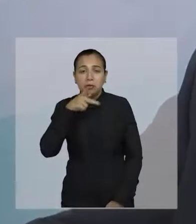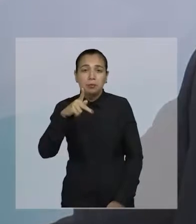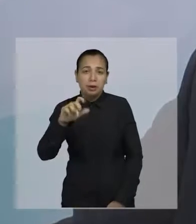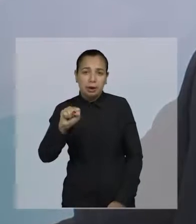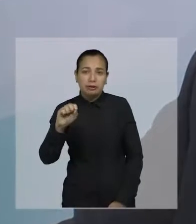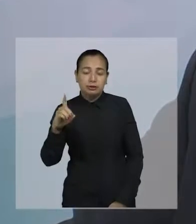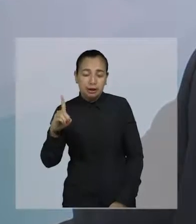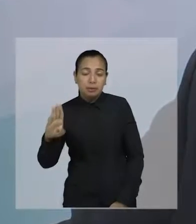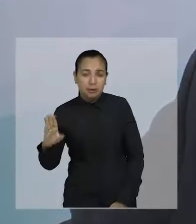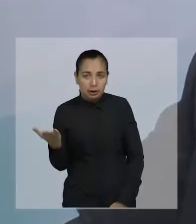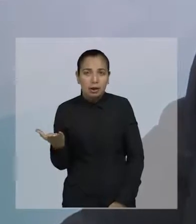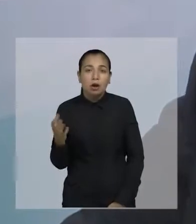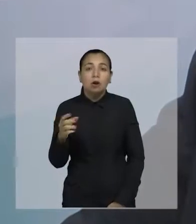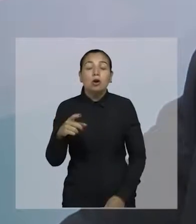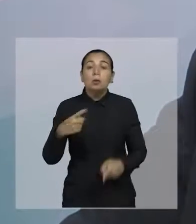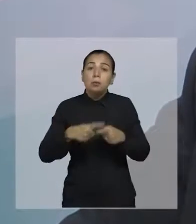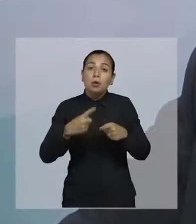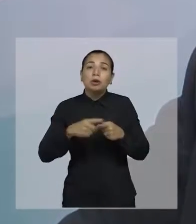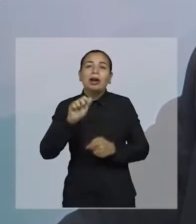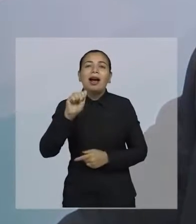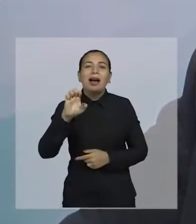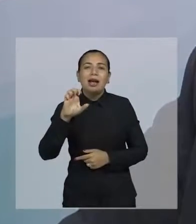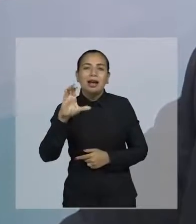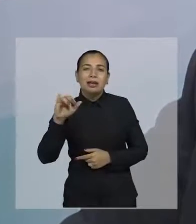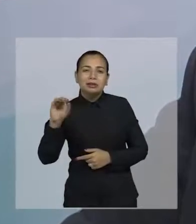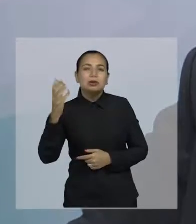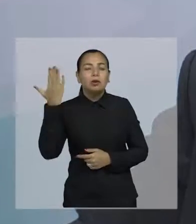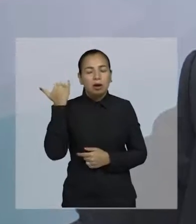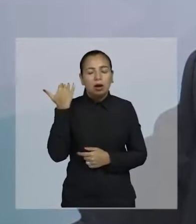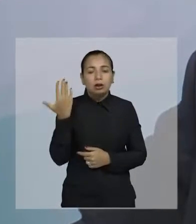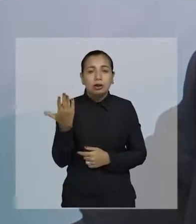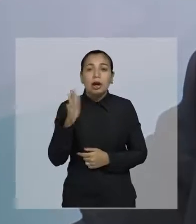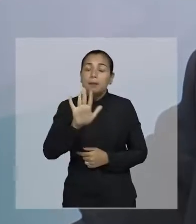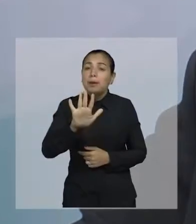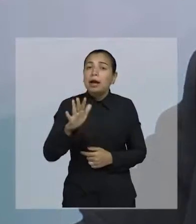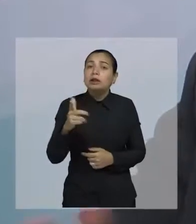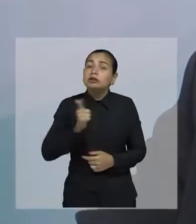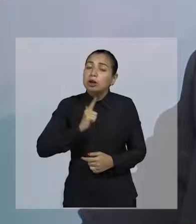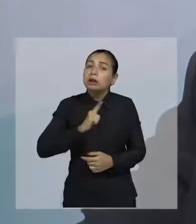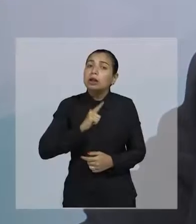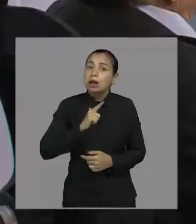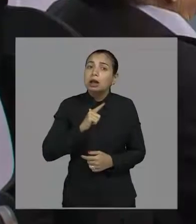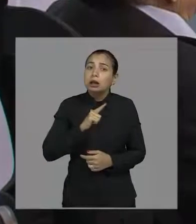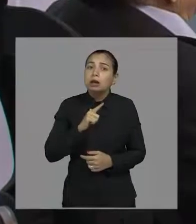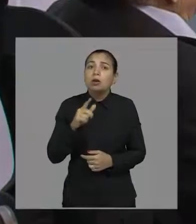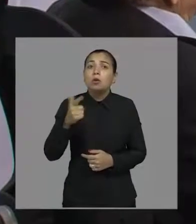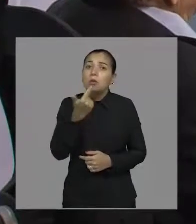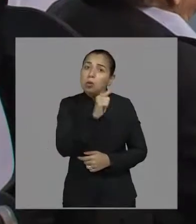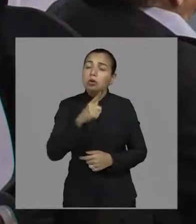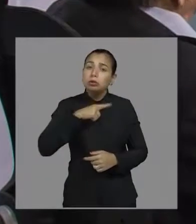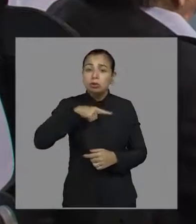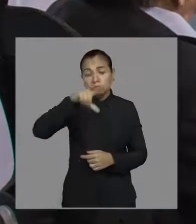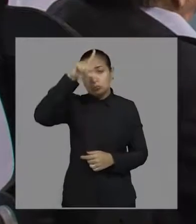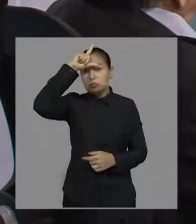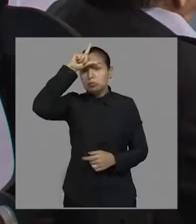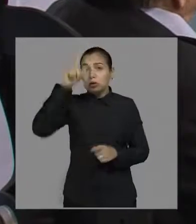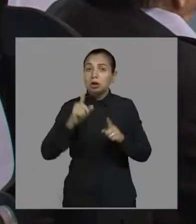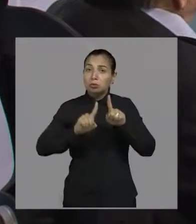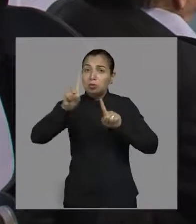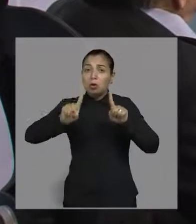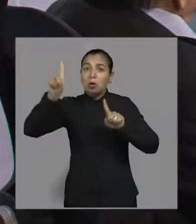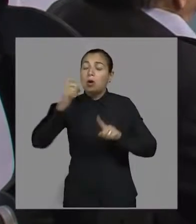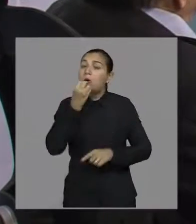muito desgastado lá por conta do Aécio. Mas o senador Anastasia continua liderando as pesquisas ao governo do estado de lá.